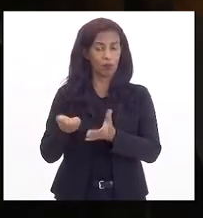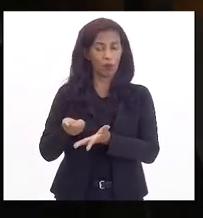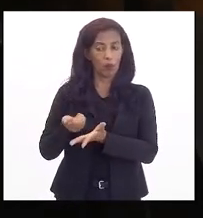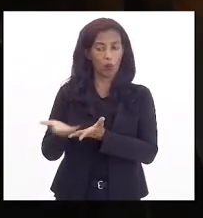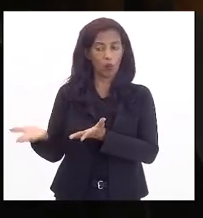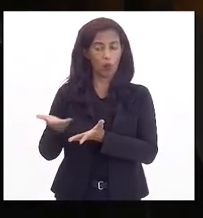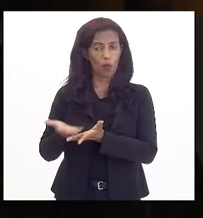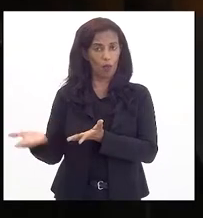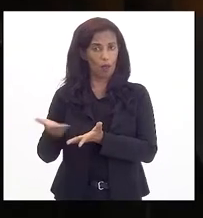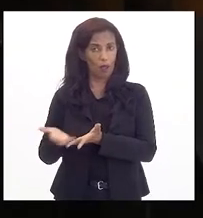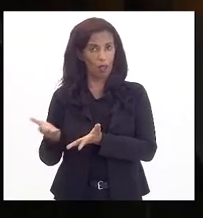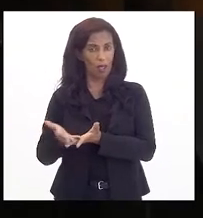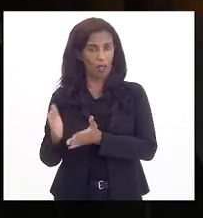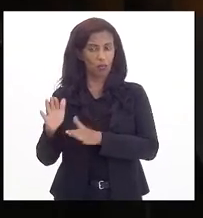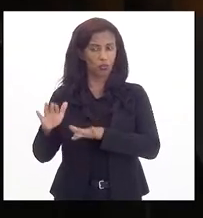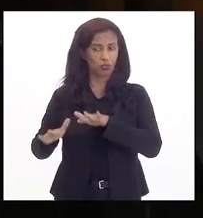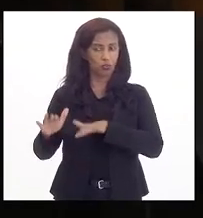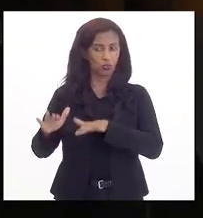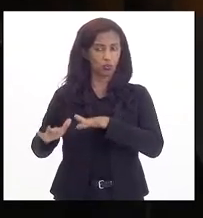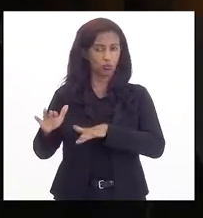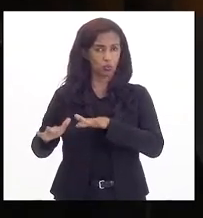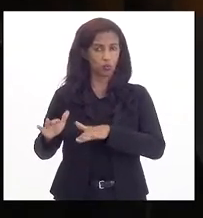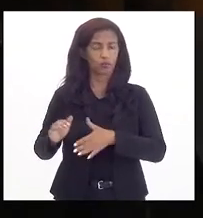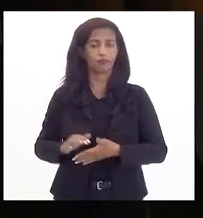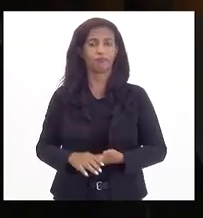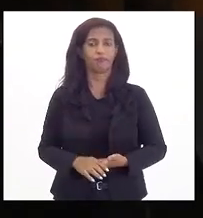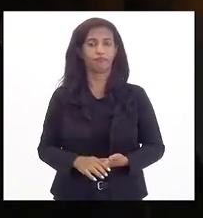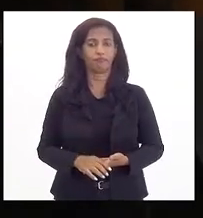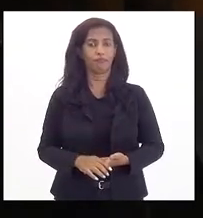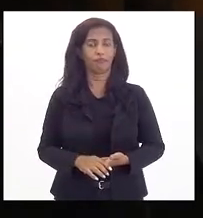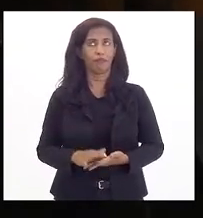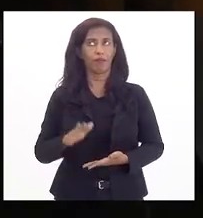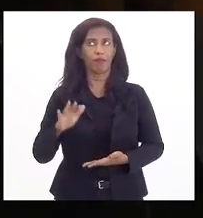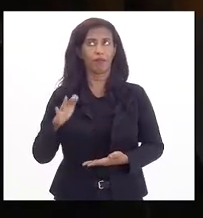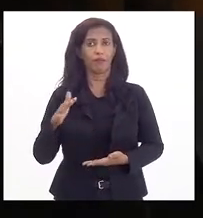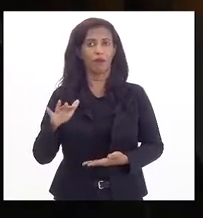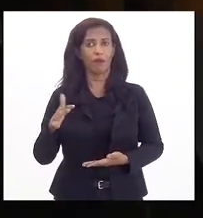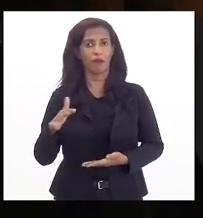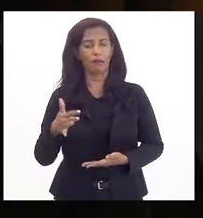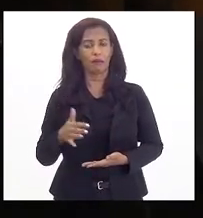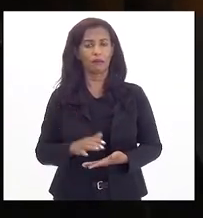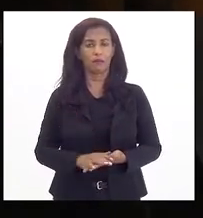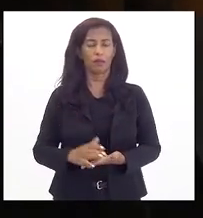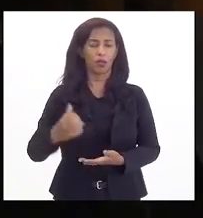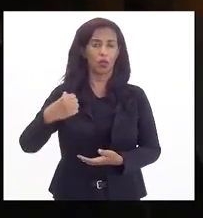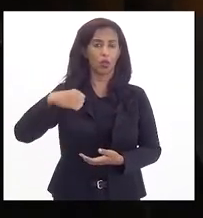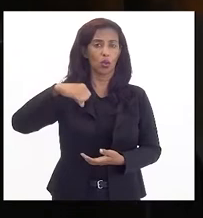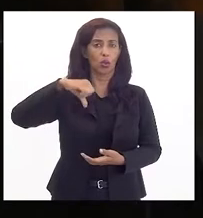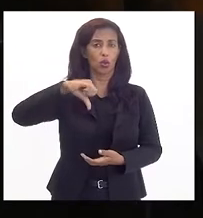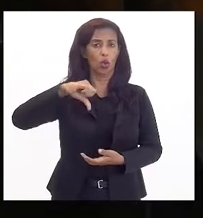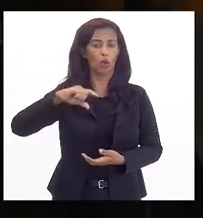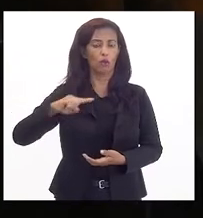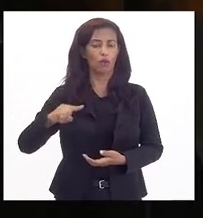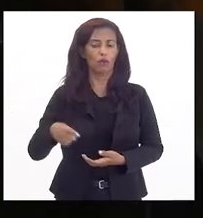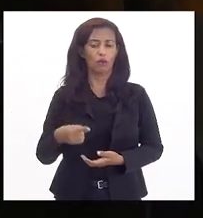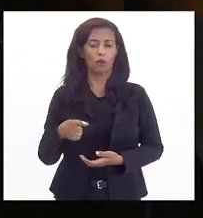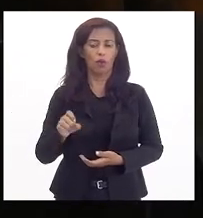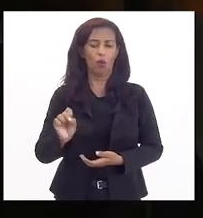gastos dedutíveis extorsivos, vai na casa dos 9,8